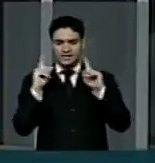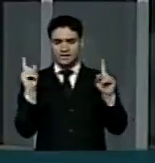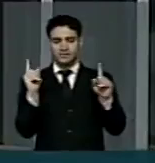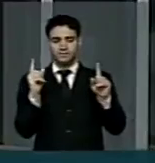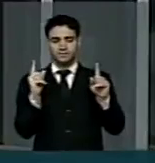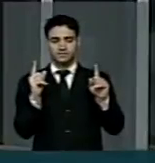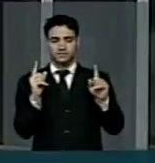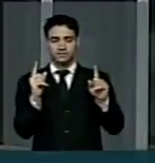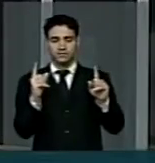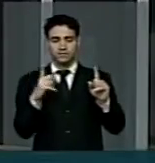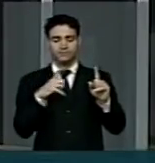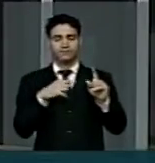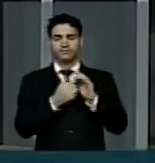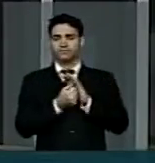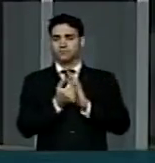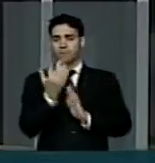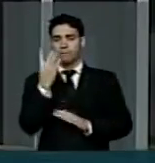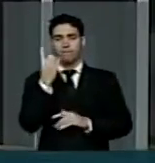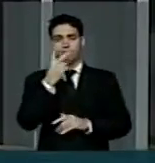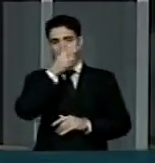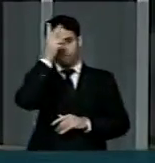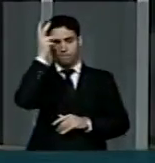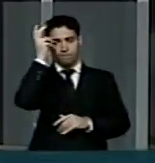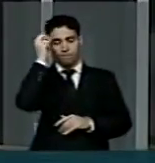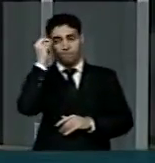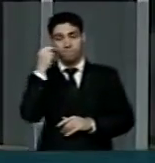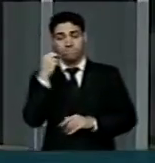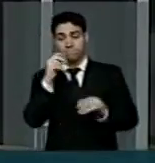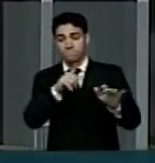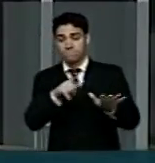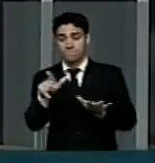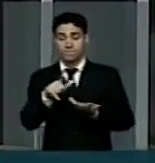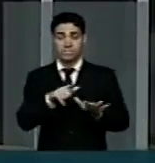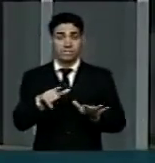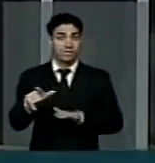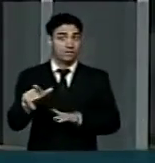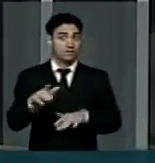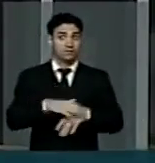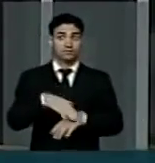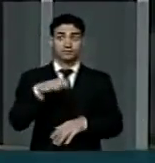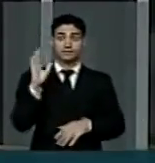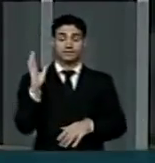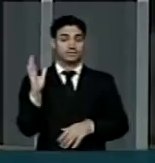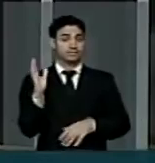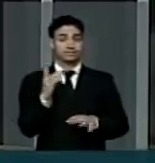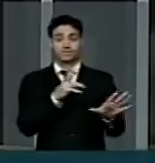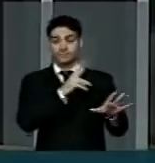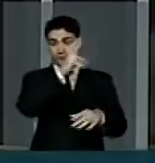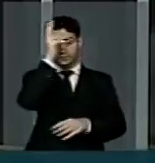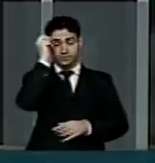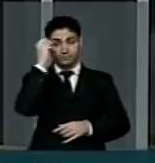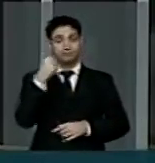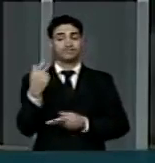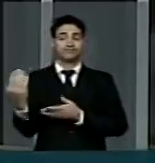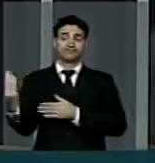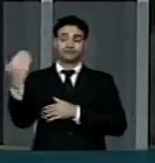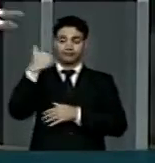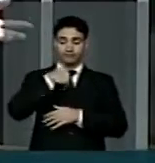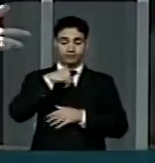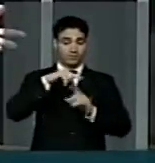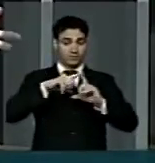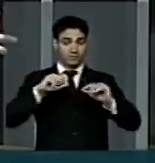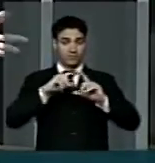mas está cheio de prefeitos, toda semana cheio de prefeitos. A semana então foi uma beleza de prefeitos que vêm aqui